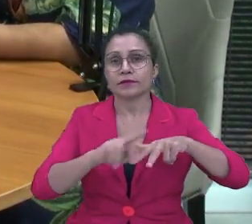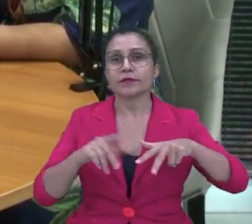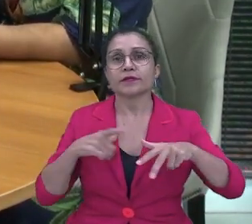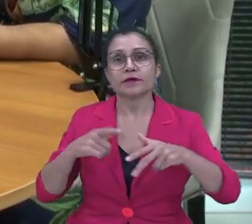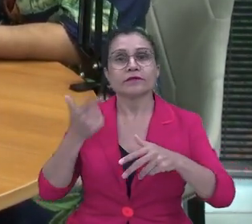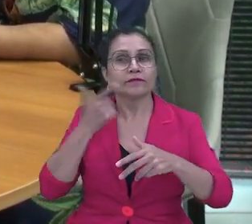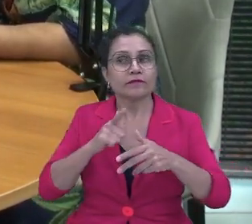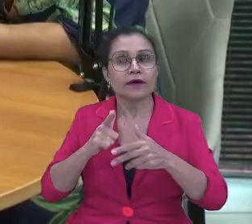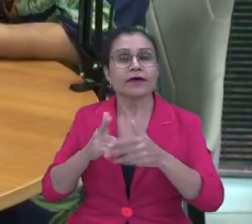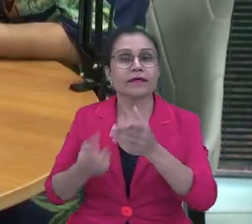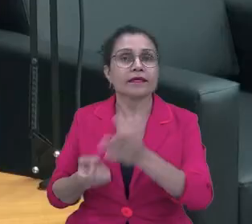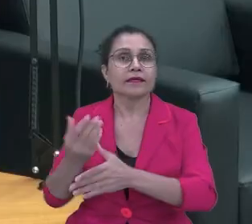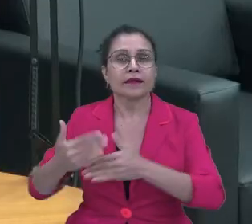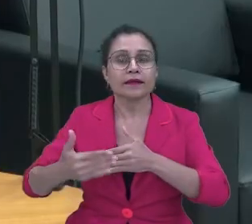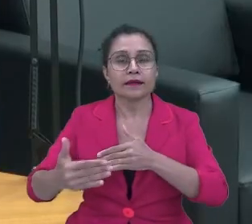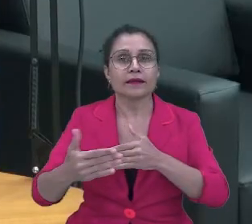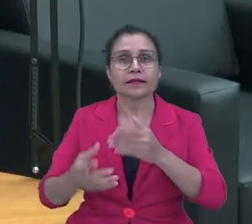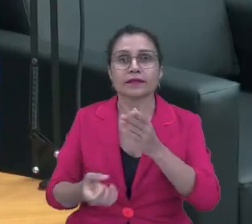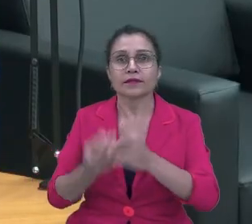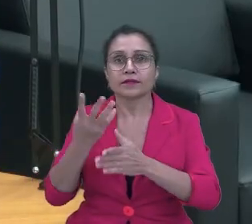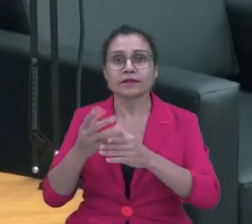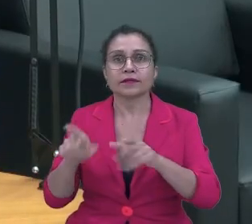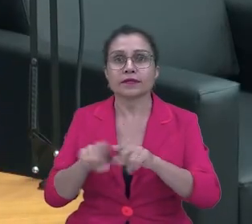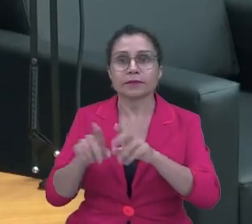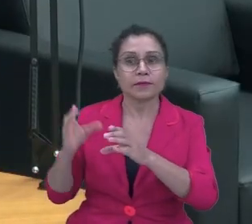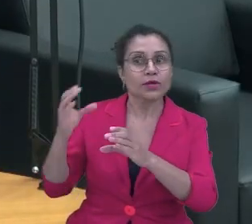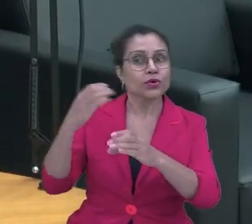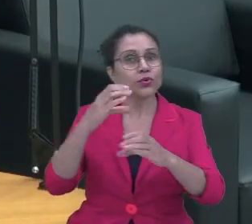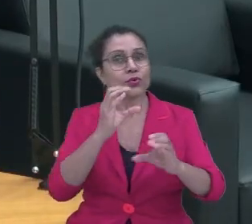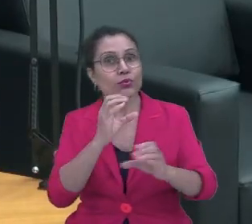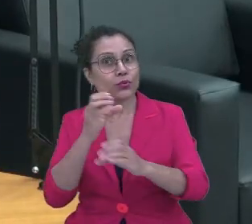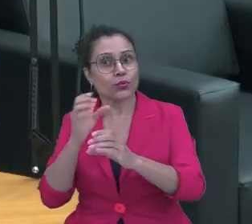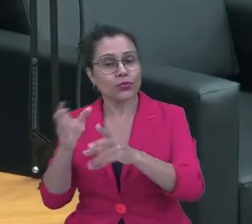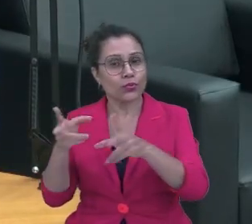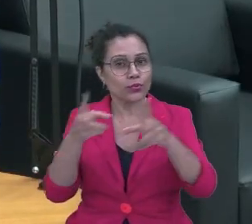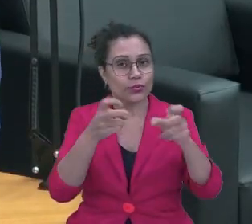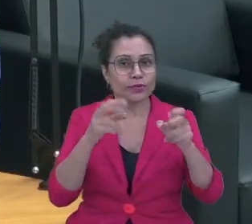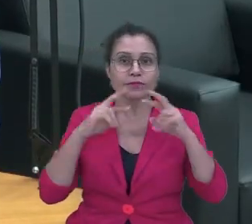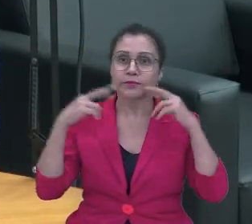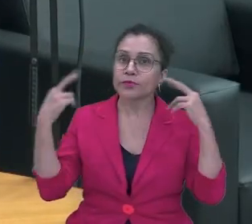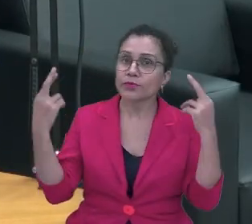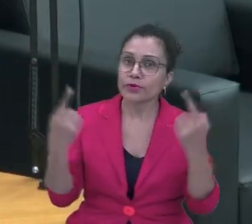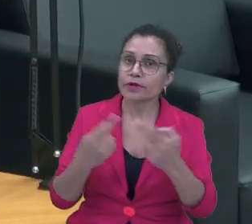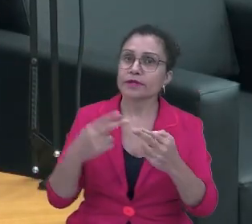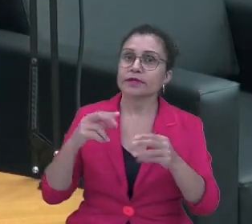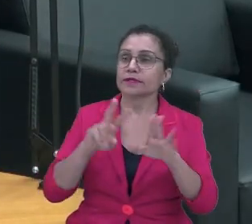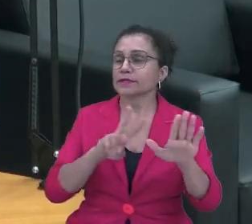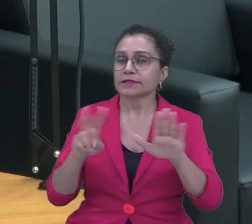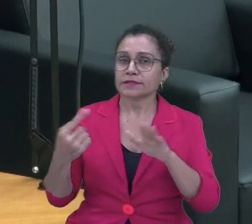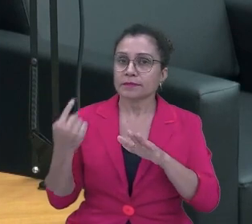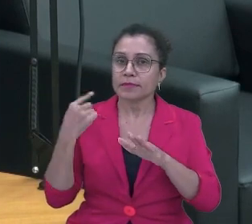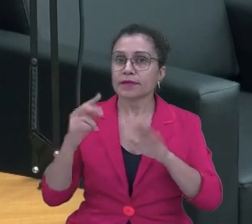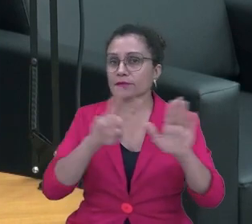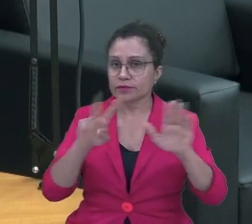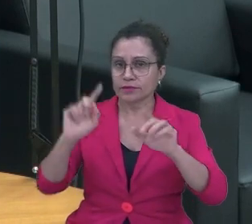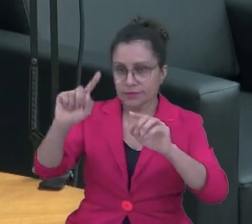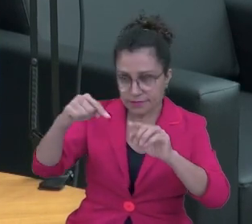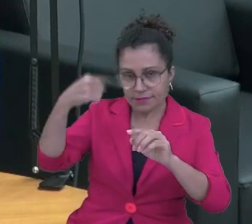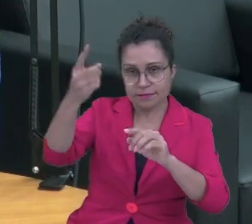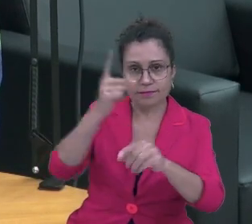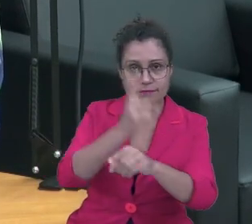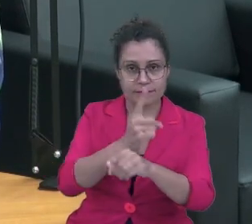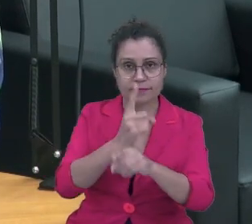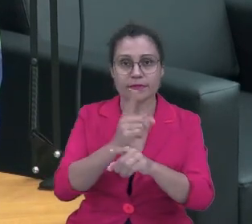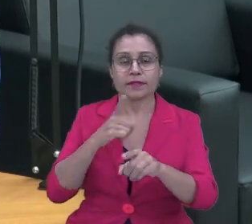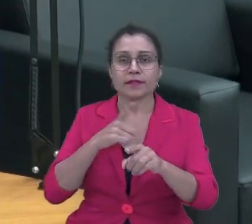logo estamos saindo, nós estamos criando um observatório. Tivemos uma reunião essa semana, uma reunião semana que vem, onde está a